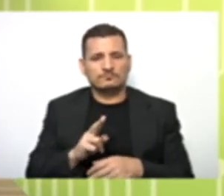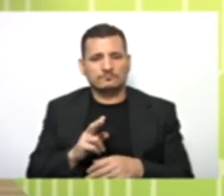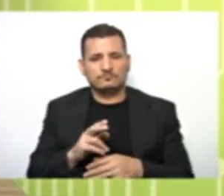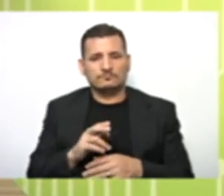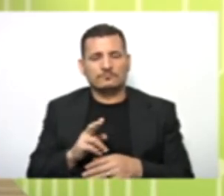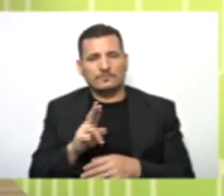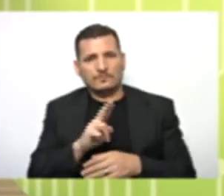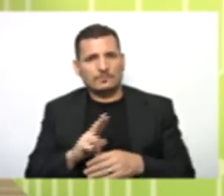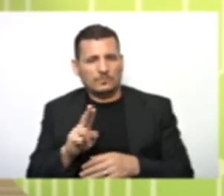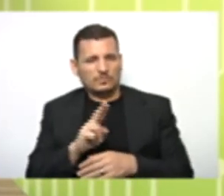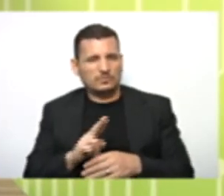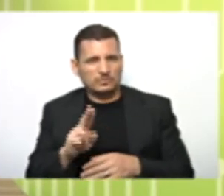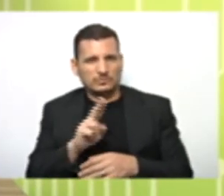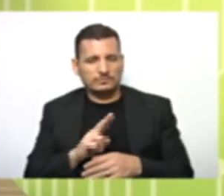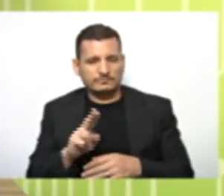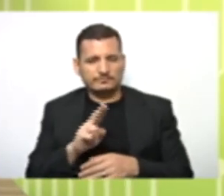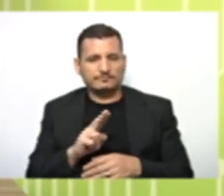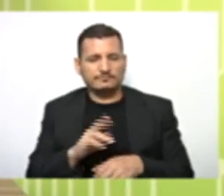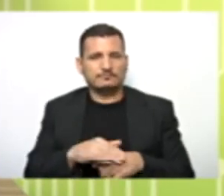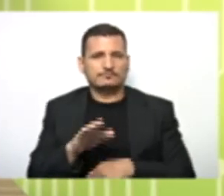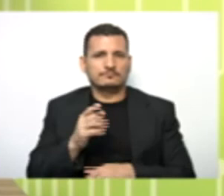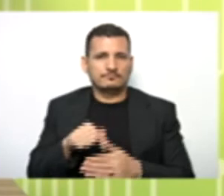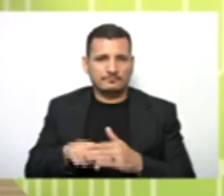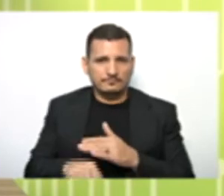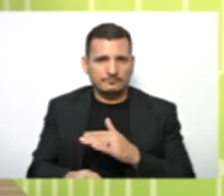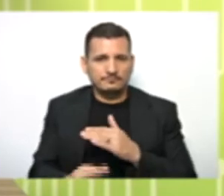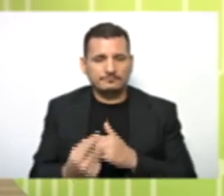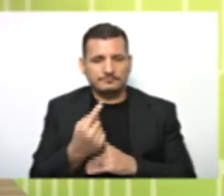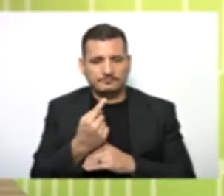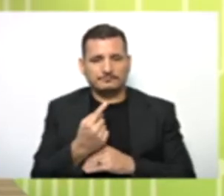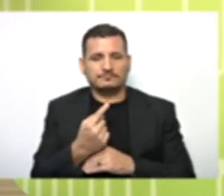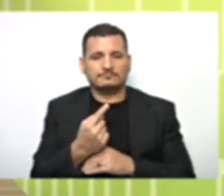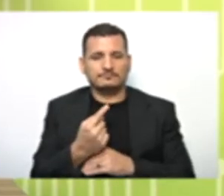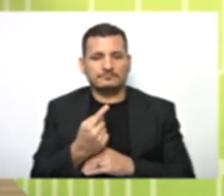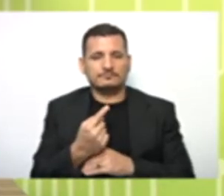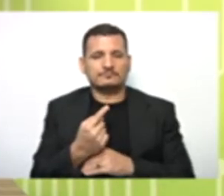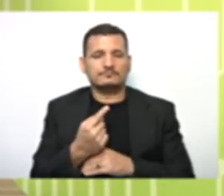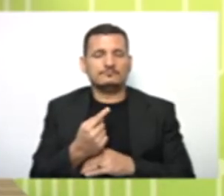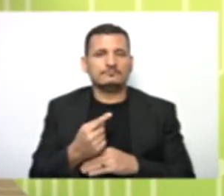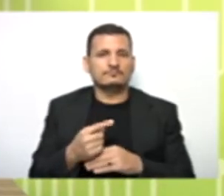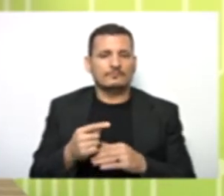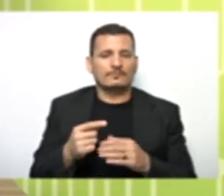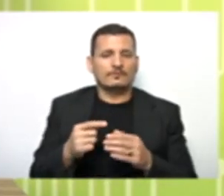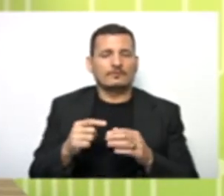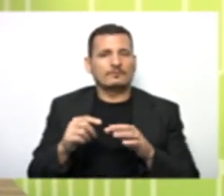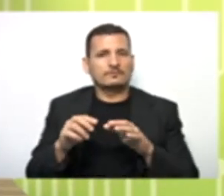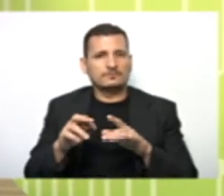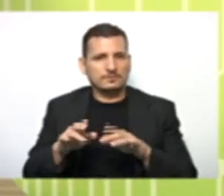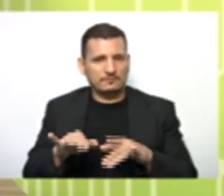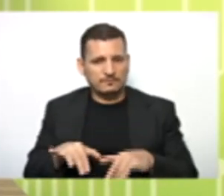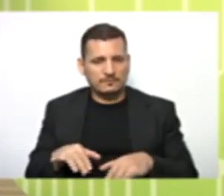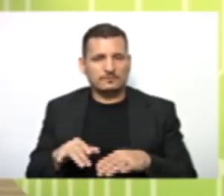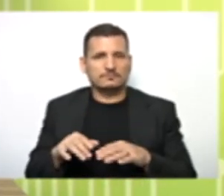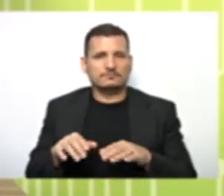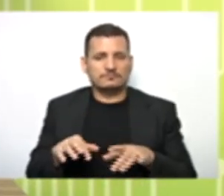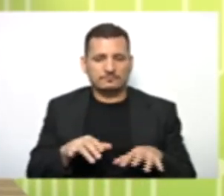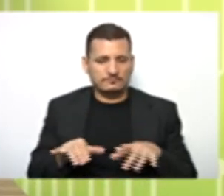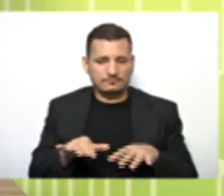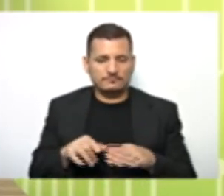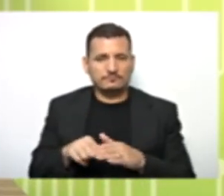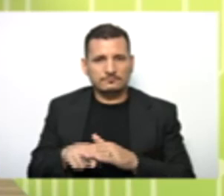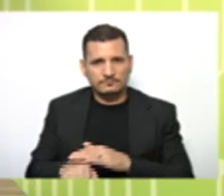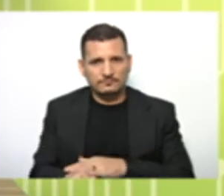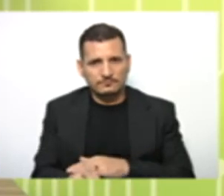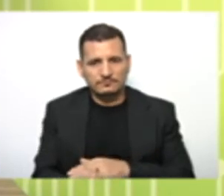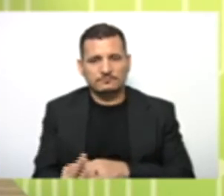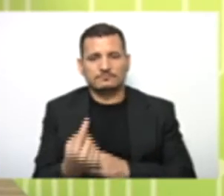faz uso intenso, vamos dizer assim, de entrada e saída, de escrever, ou seja, está mandando entrada pelo teclado,